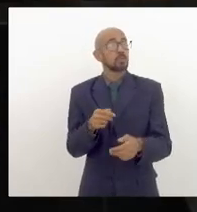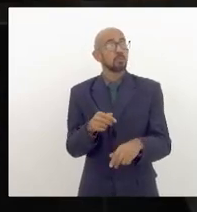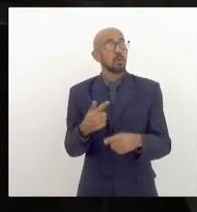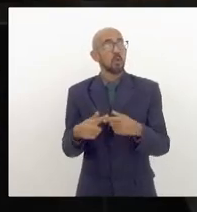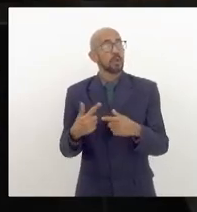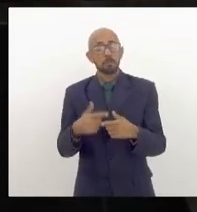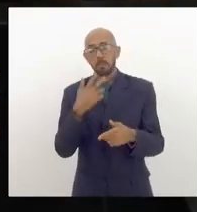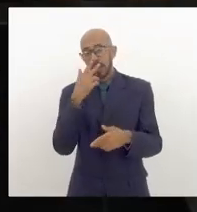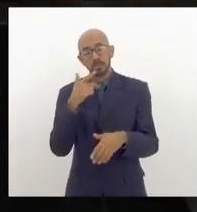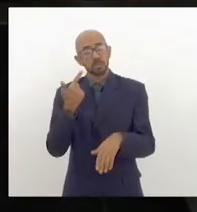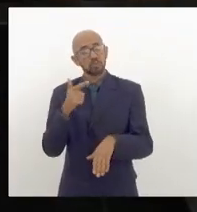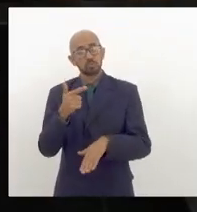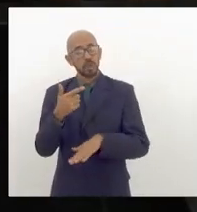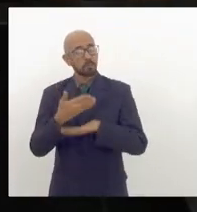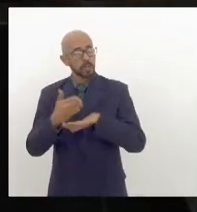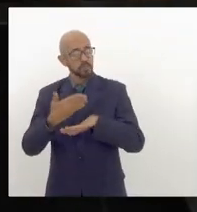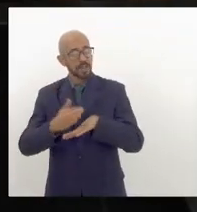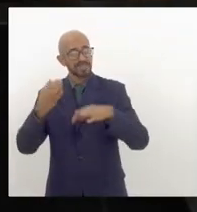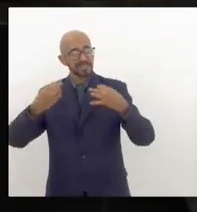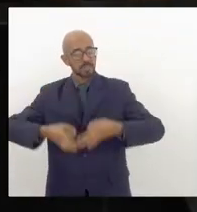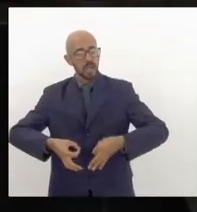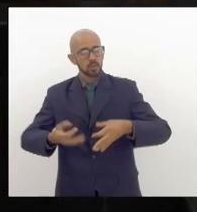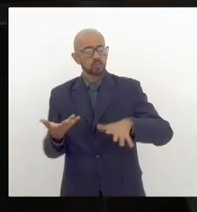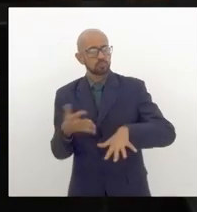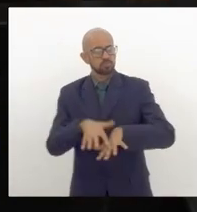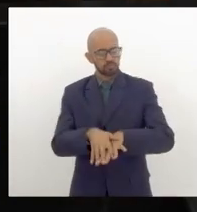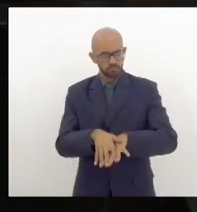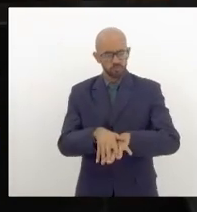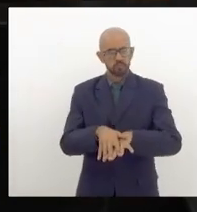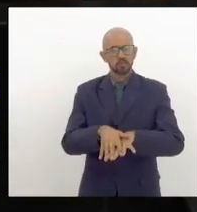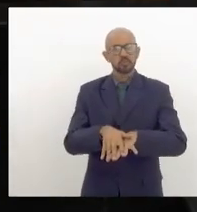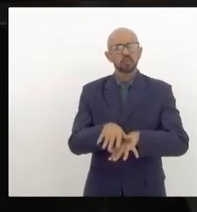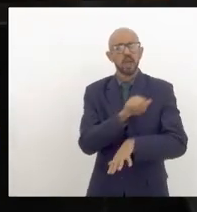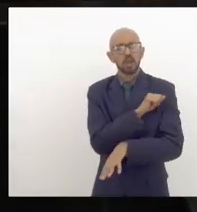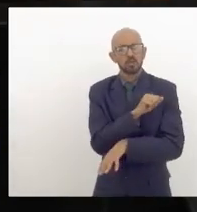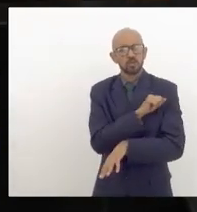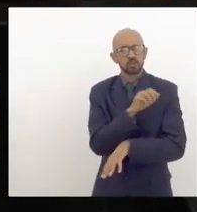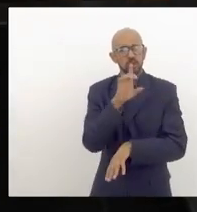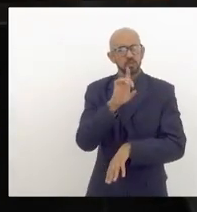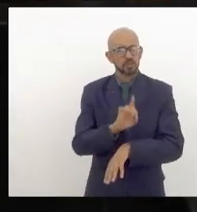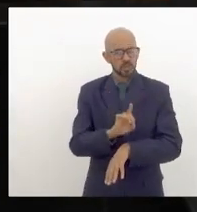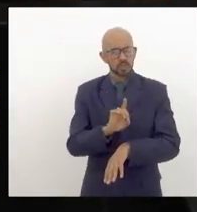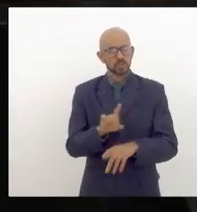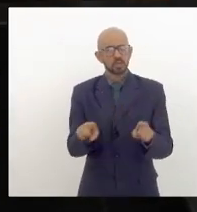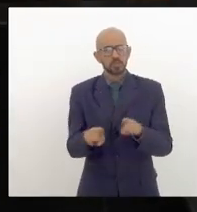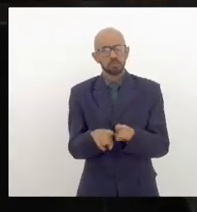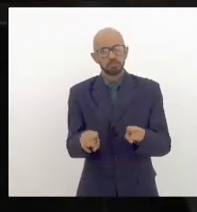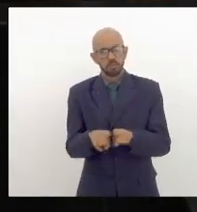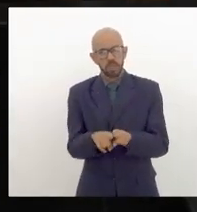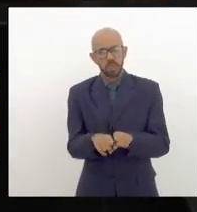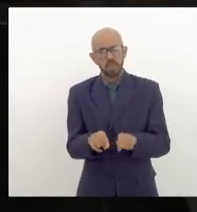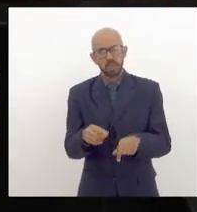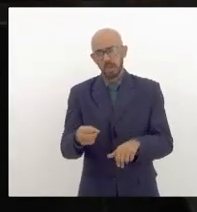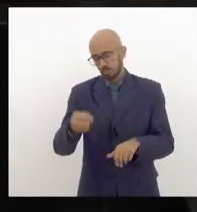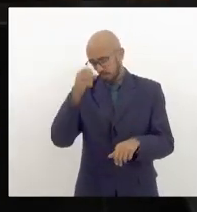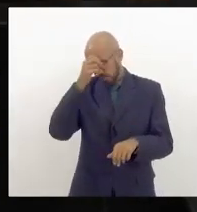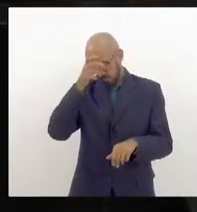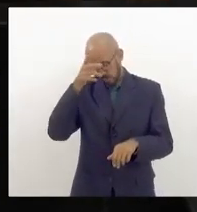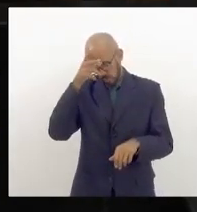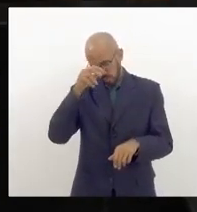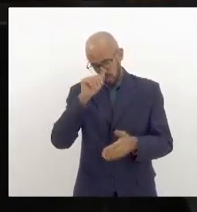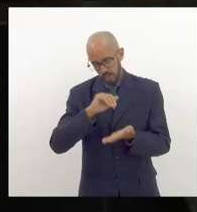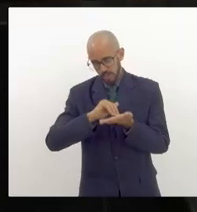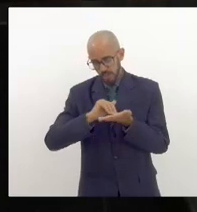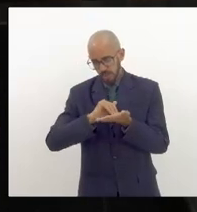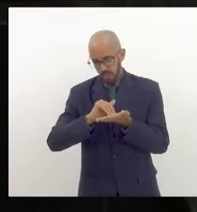não se pratica decentemente a política de inclusão de alunos com deficiência naquele naquela rede Municipal e que a prefeitura e que a secretaria dos